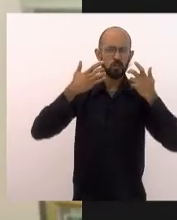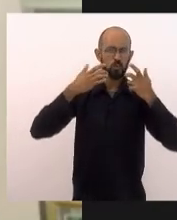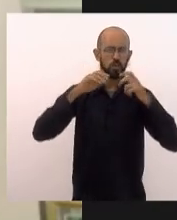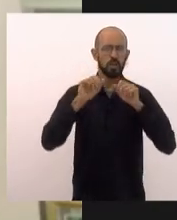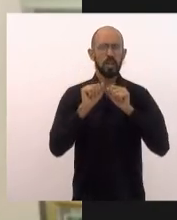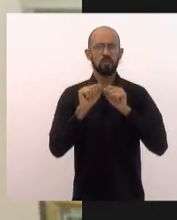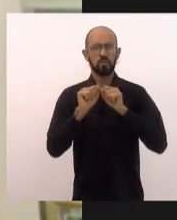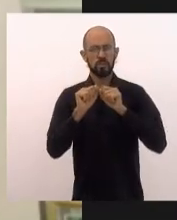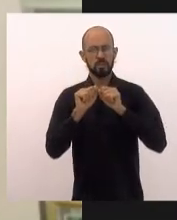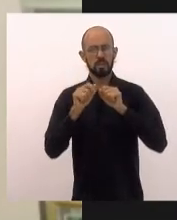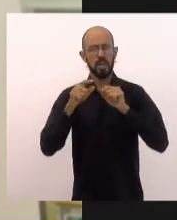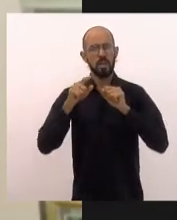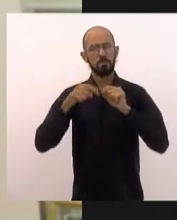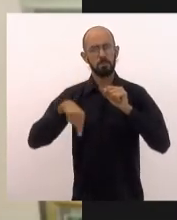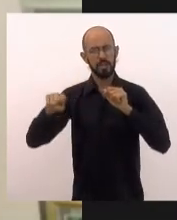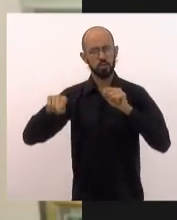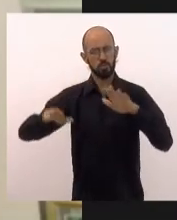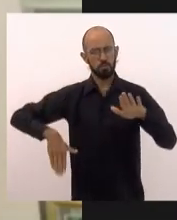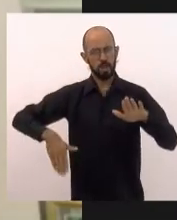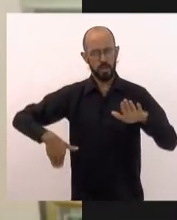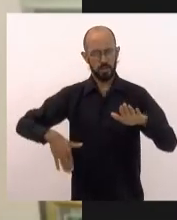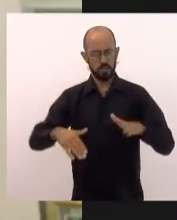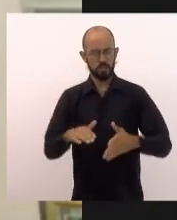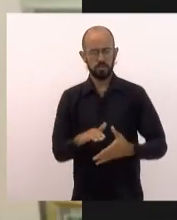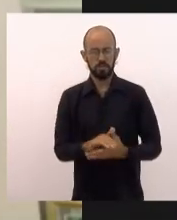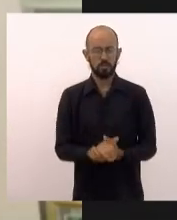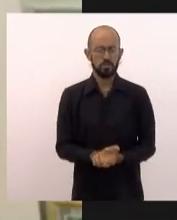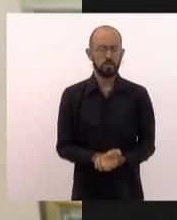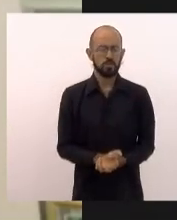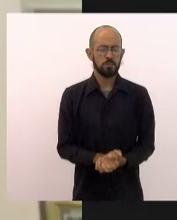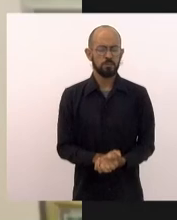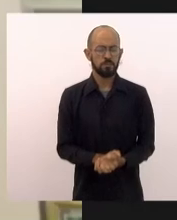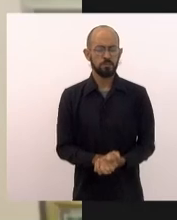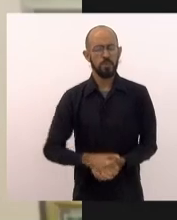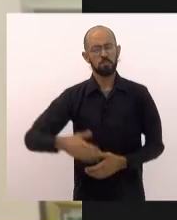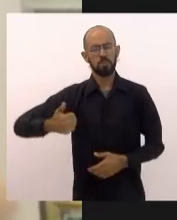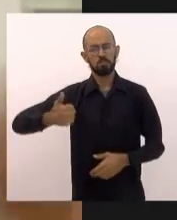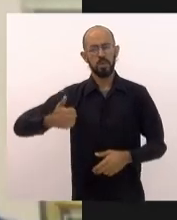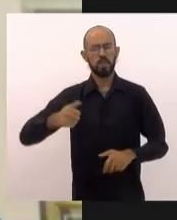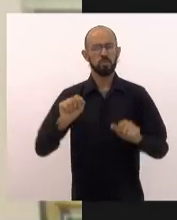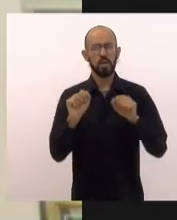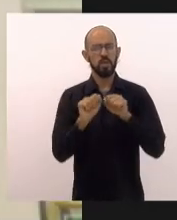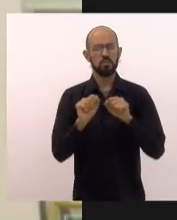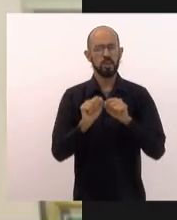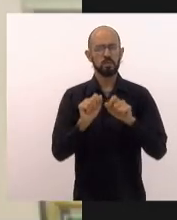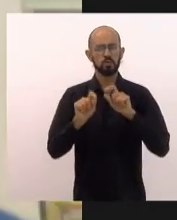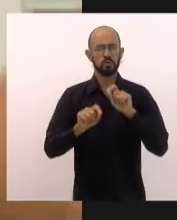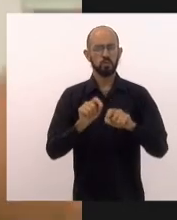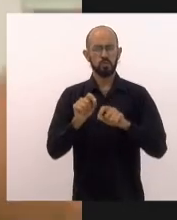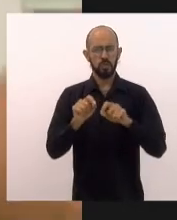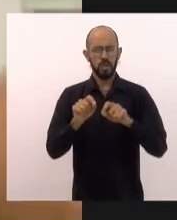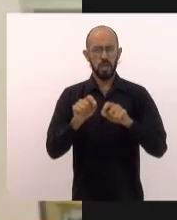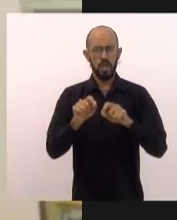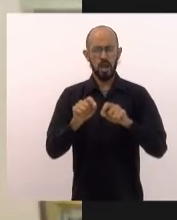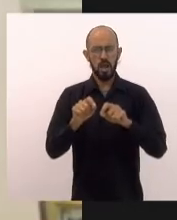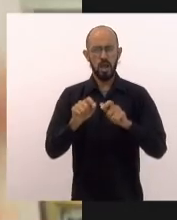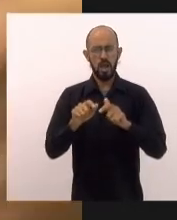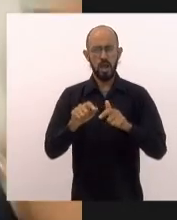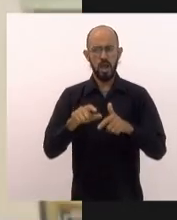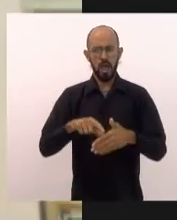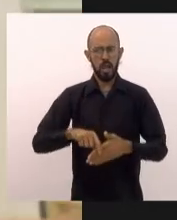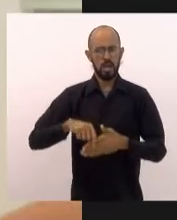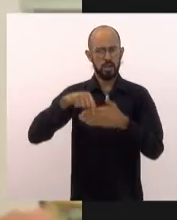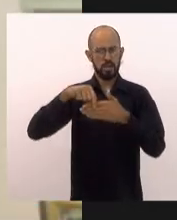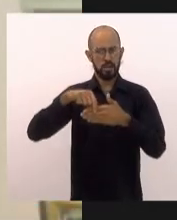de Partiu Praia. Pois bem, em primeiro lugar, que ela hostiliza, confronta essa operação